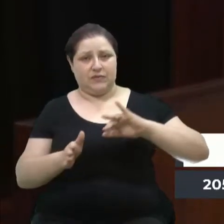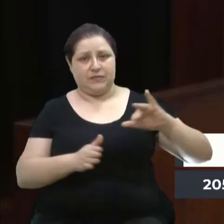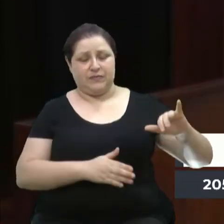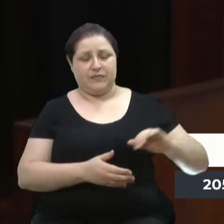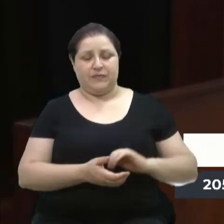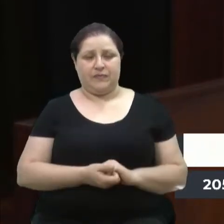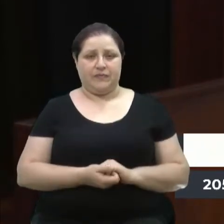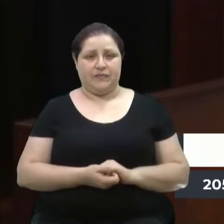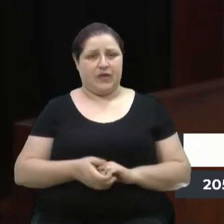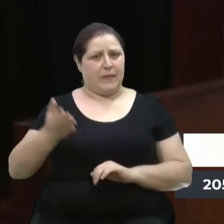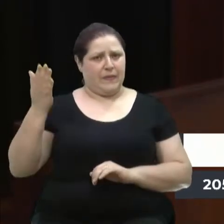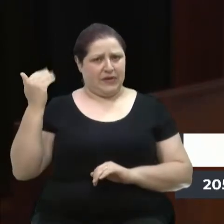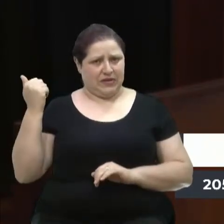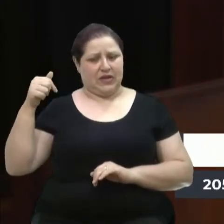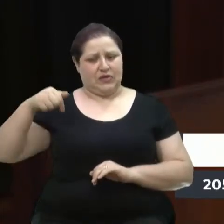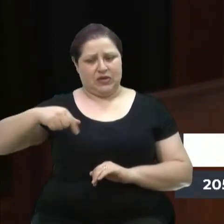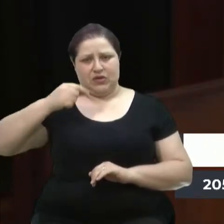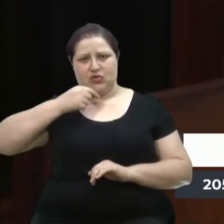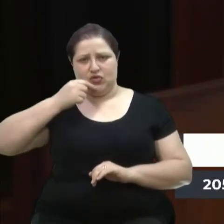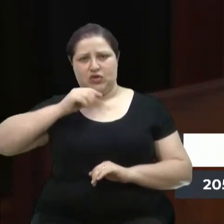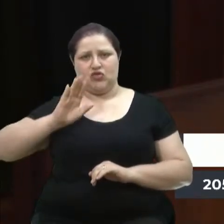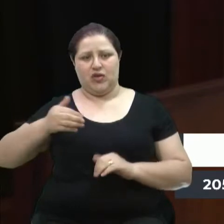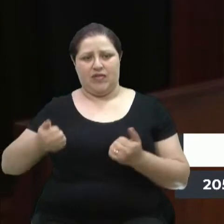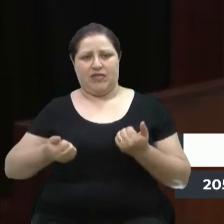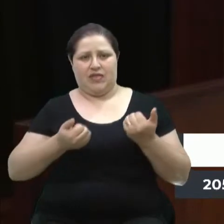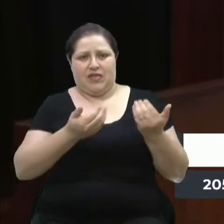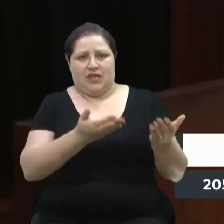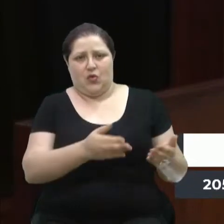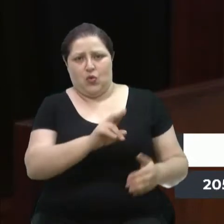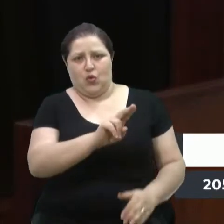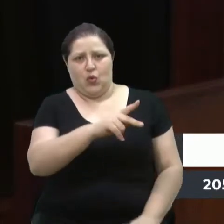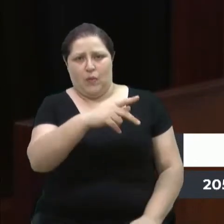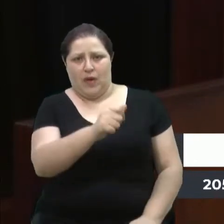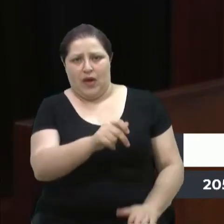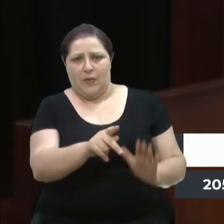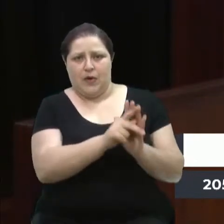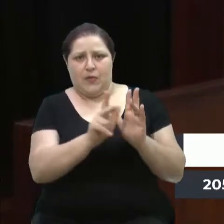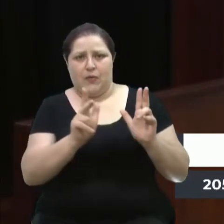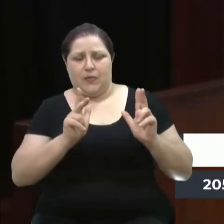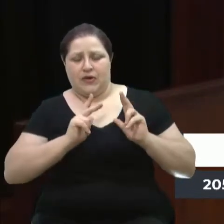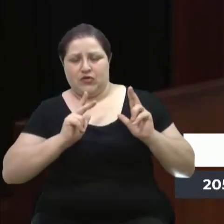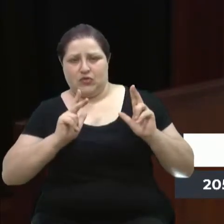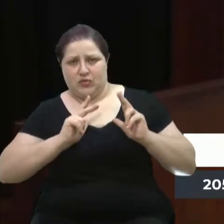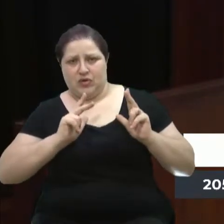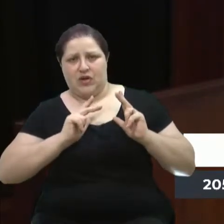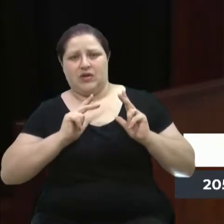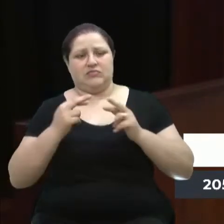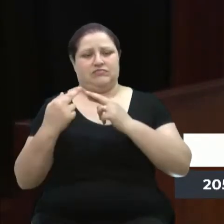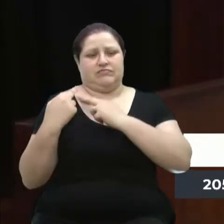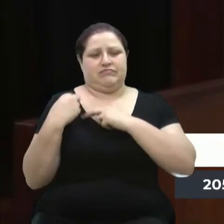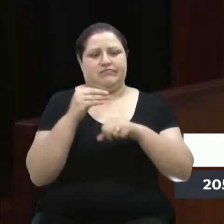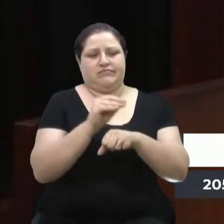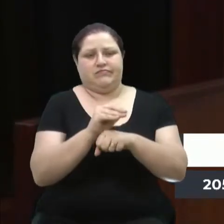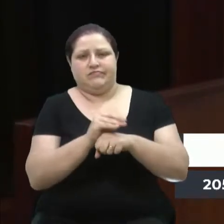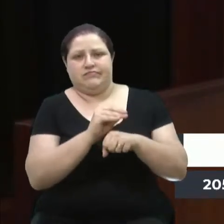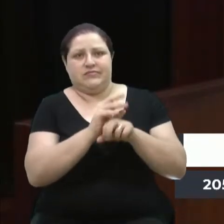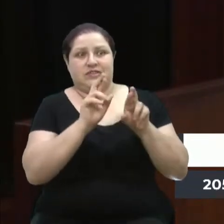Sombrio foi concedido as roupas e para iniciativa privada na expectativa que iria ser o que